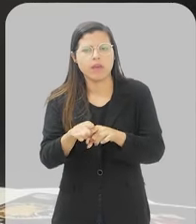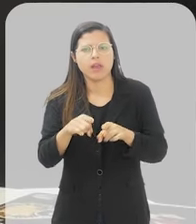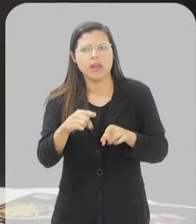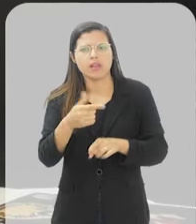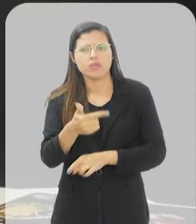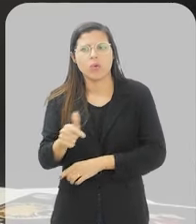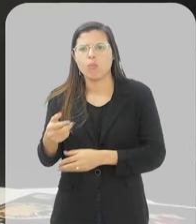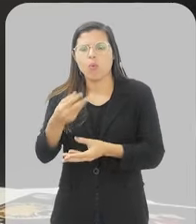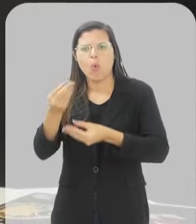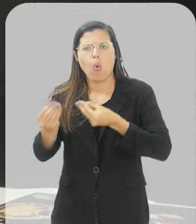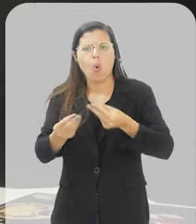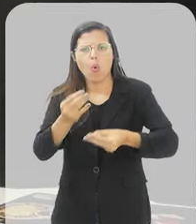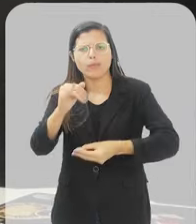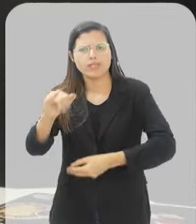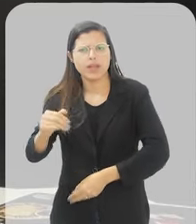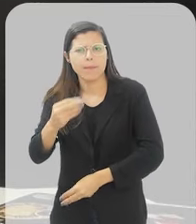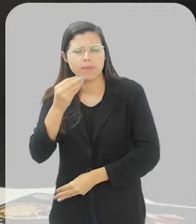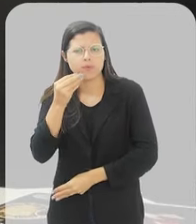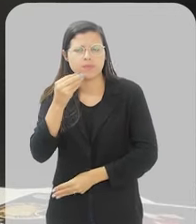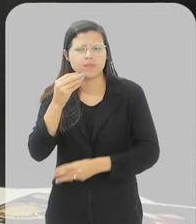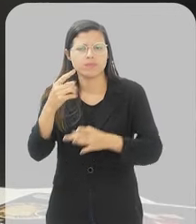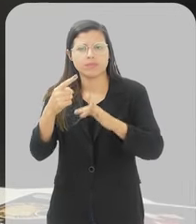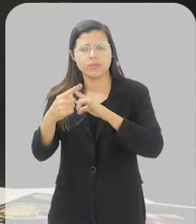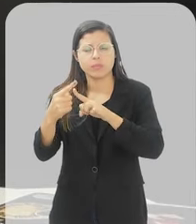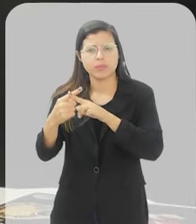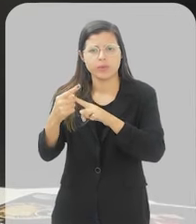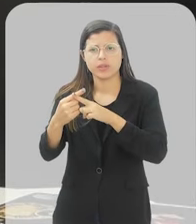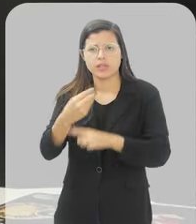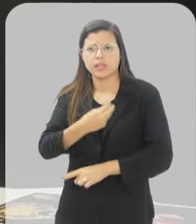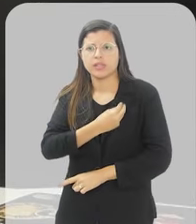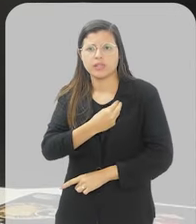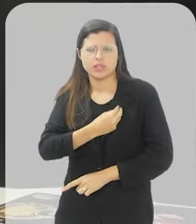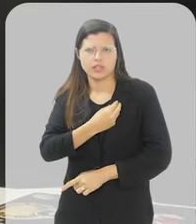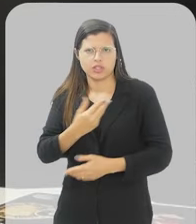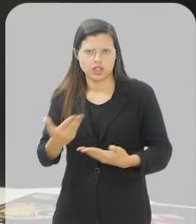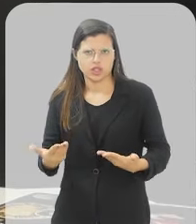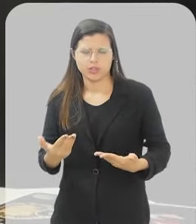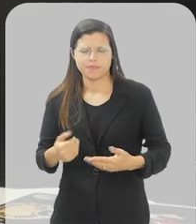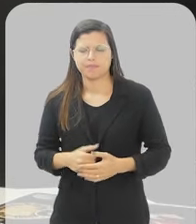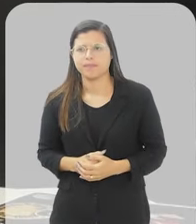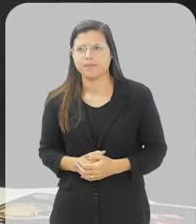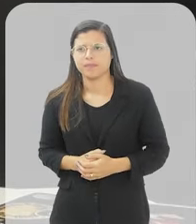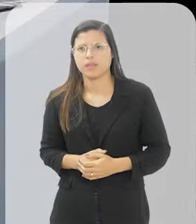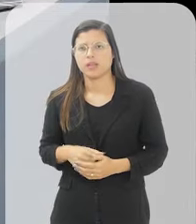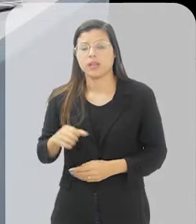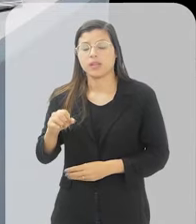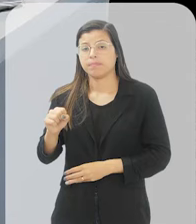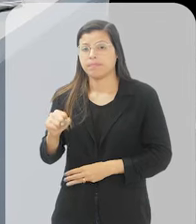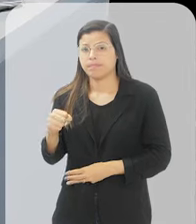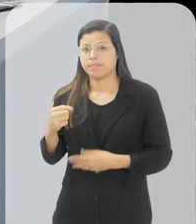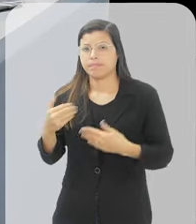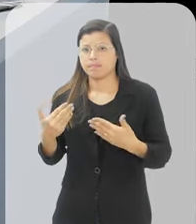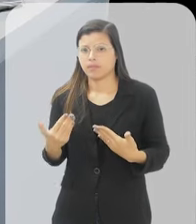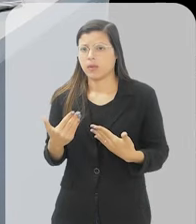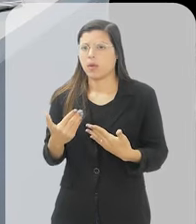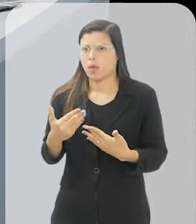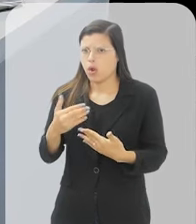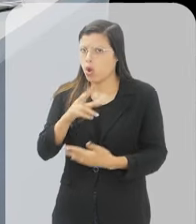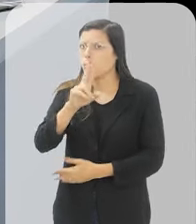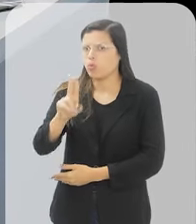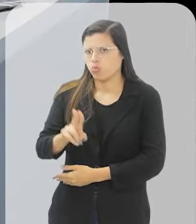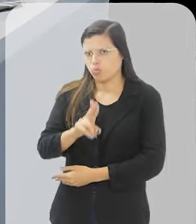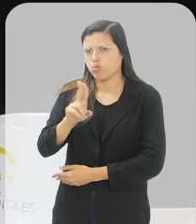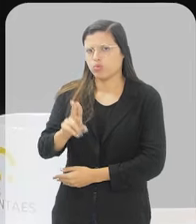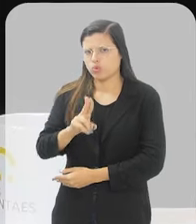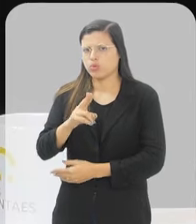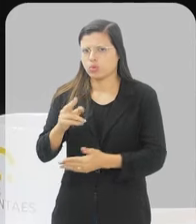espectador, como é esse reaproveitamento, né? E por que existe esse reaproveitamento? Sim, eu